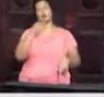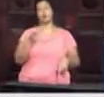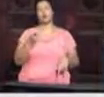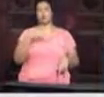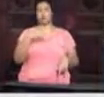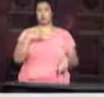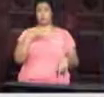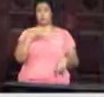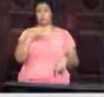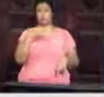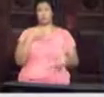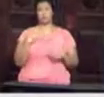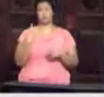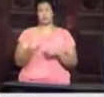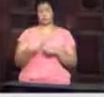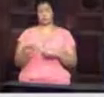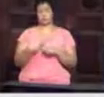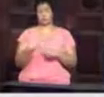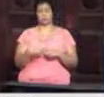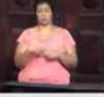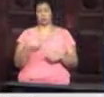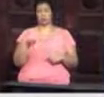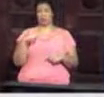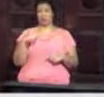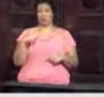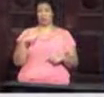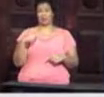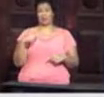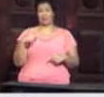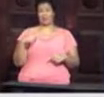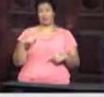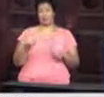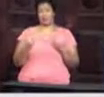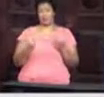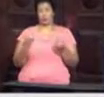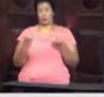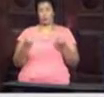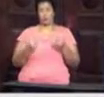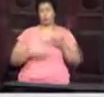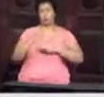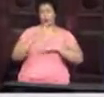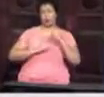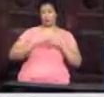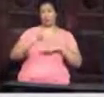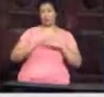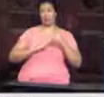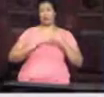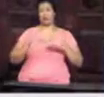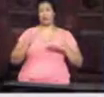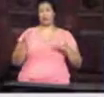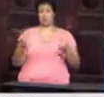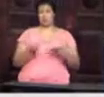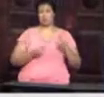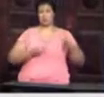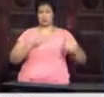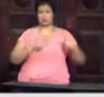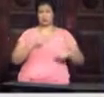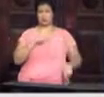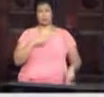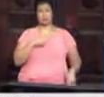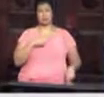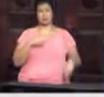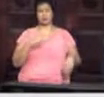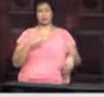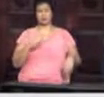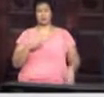realmente esta casa tome providências, porque condições, capacidade, competência política tem, que